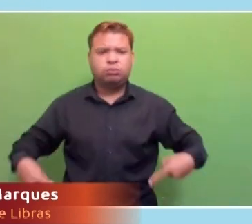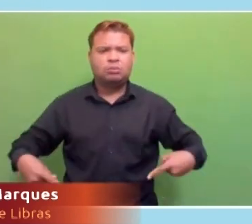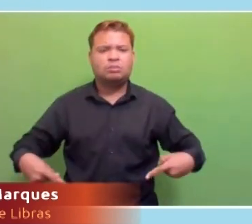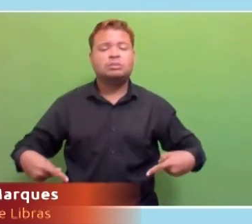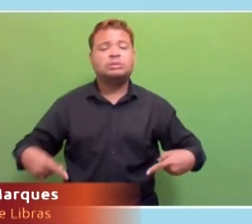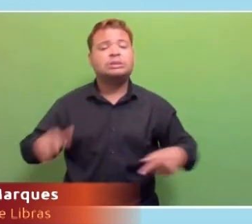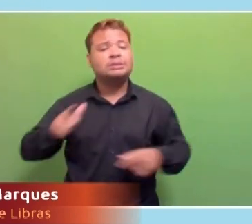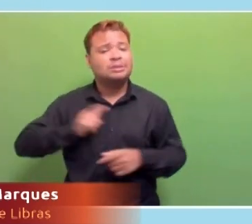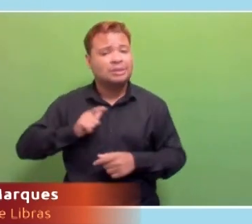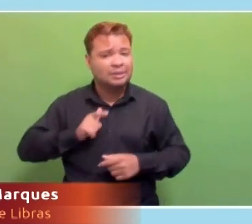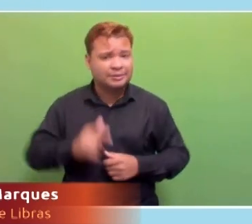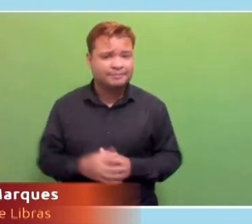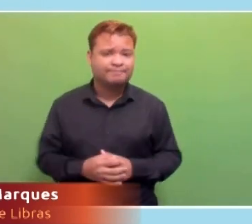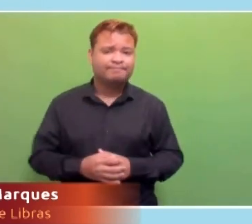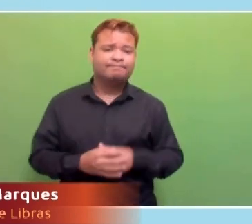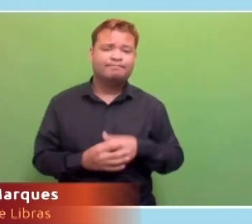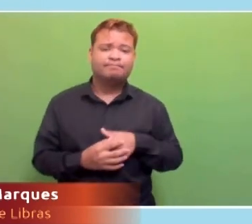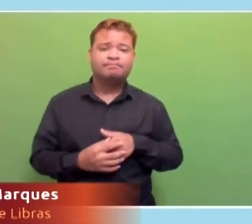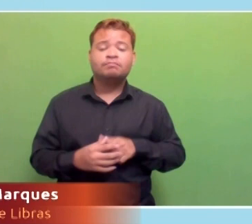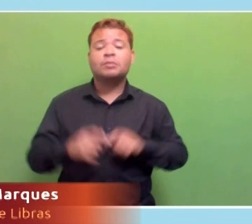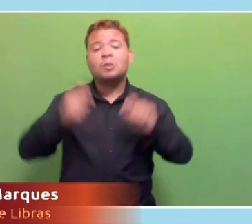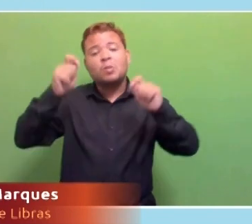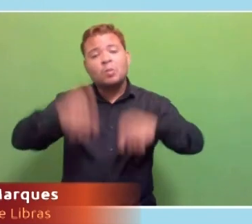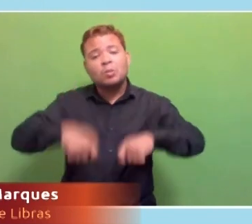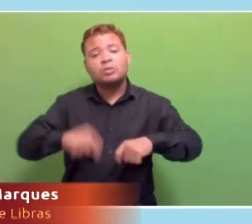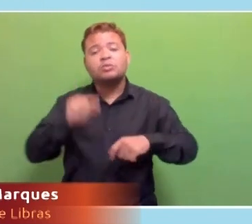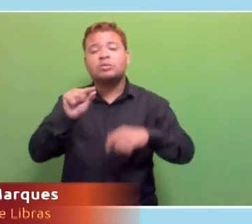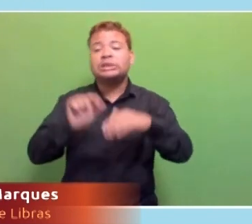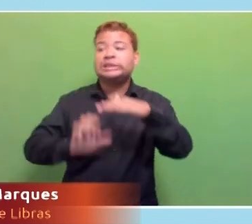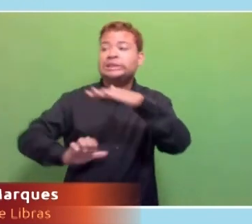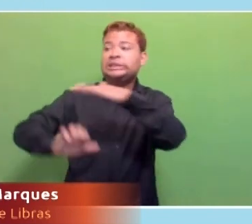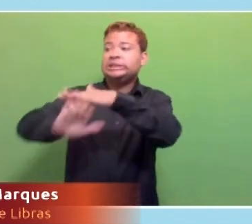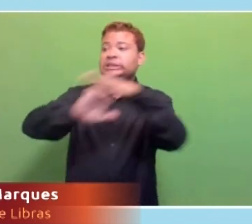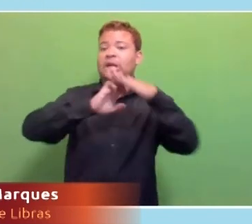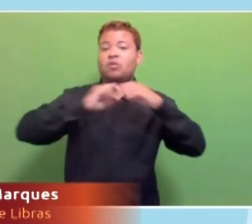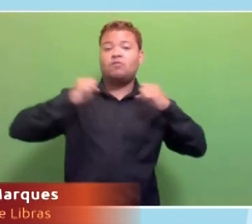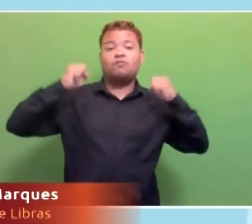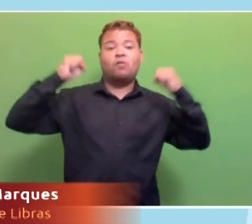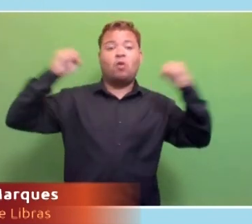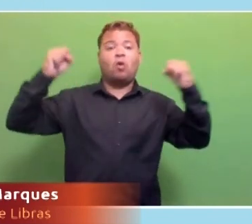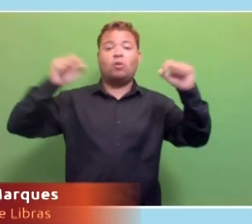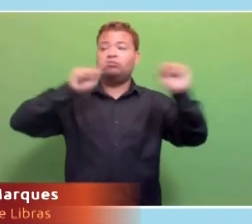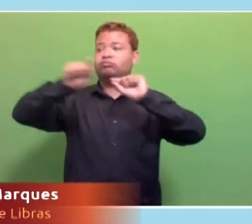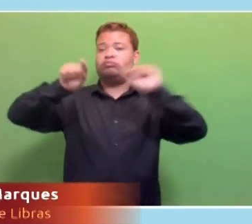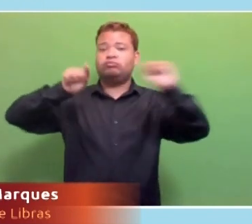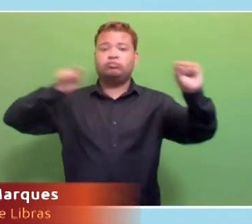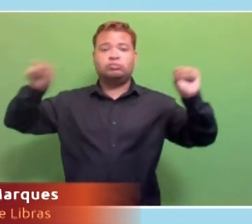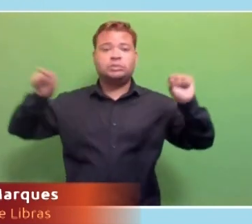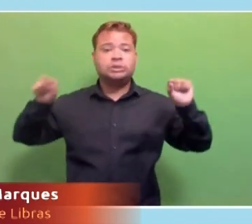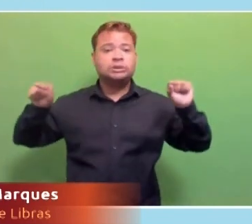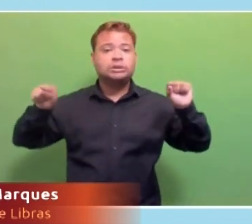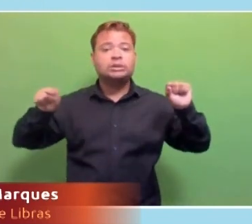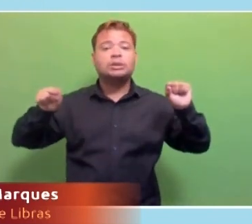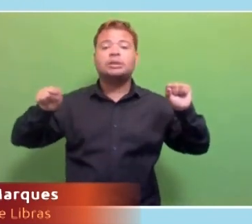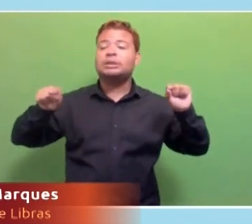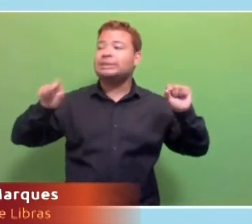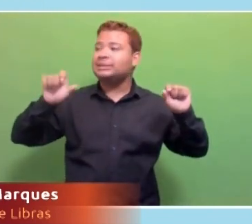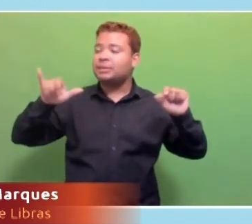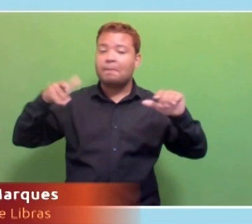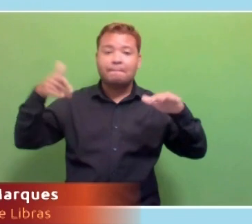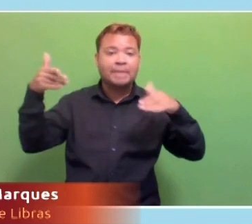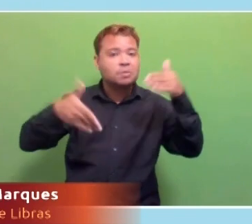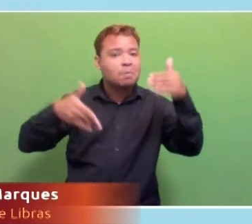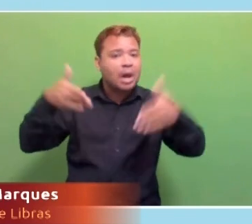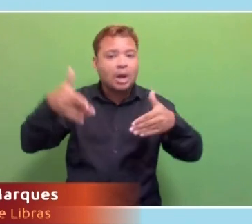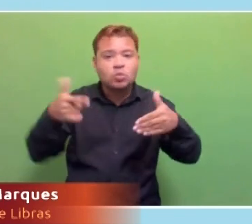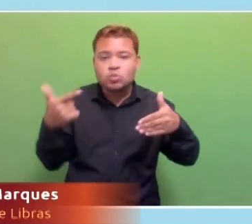a participação dos grandes estados, com a finalidade de estabelecer um acordo,